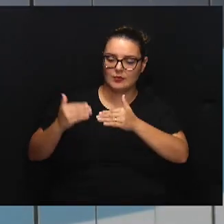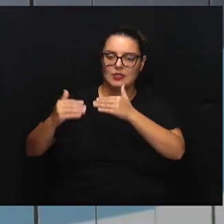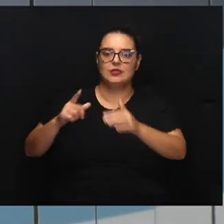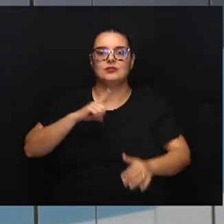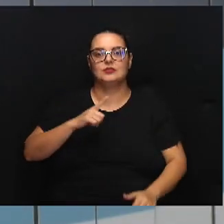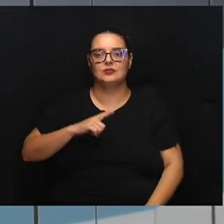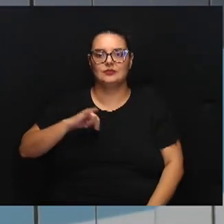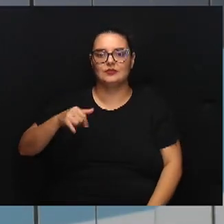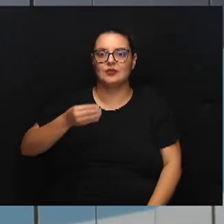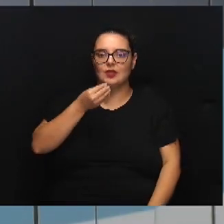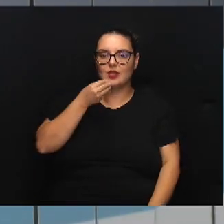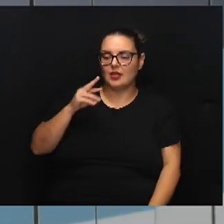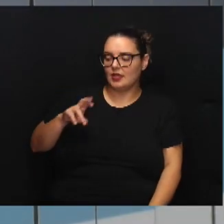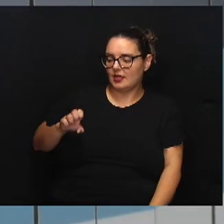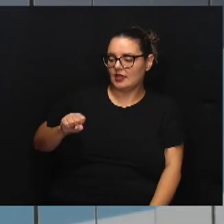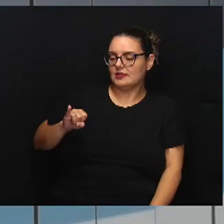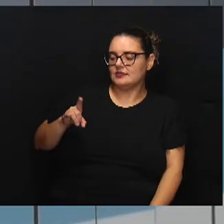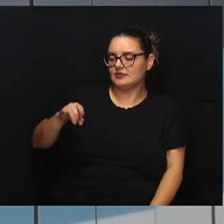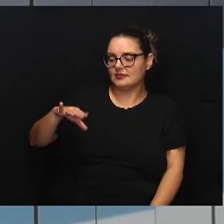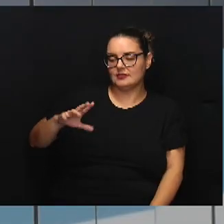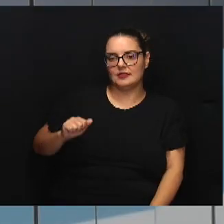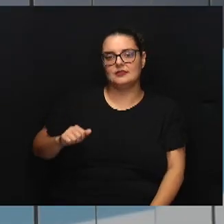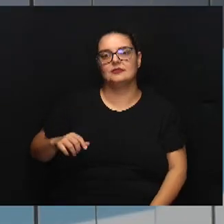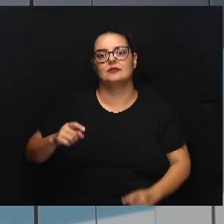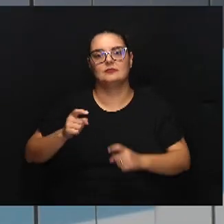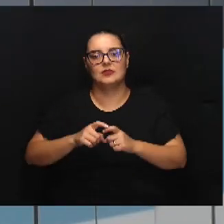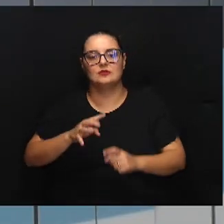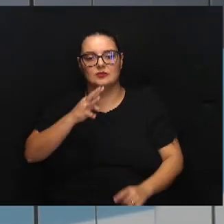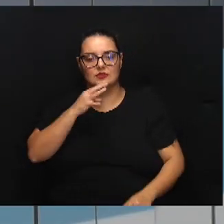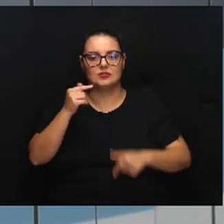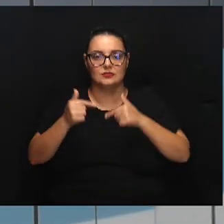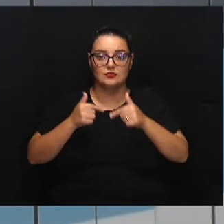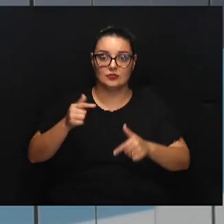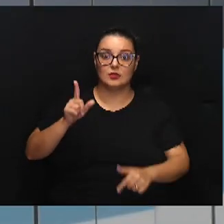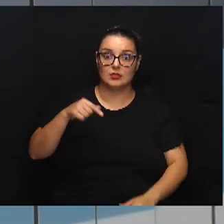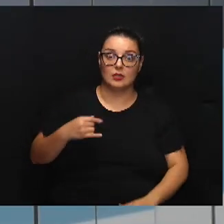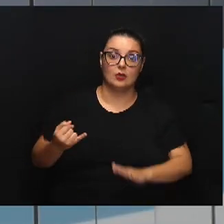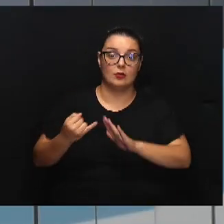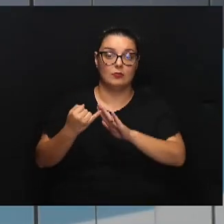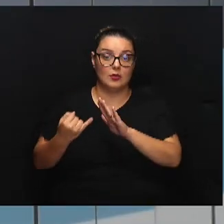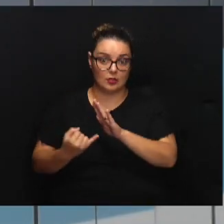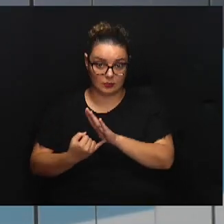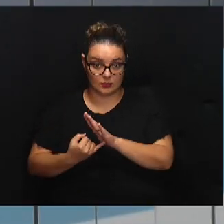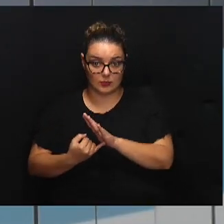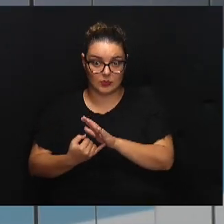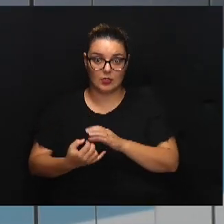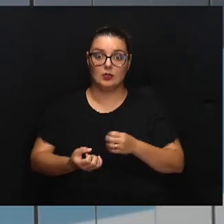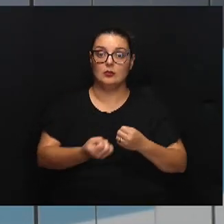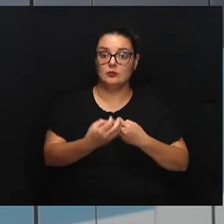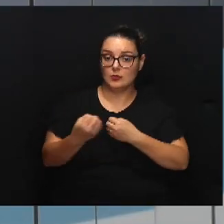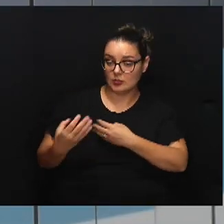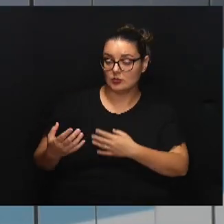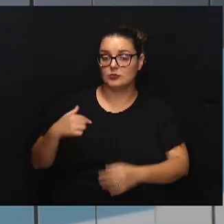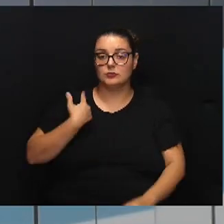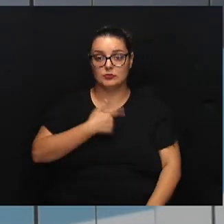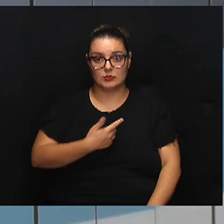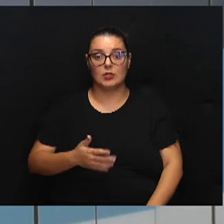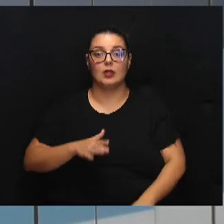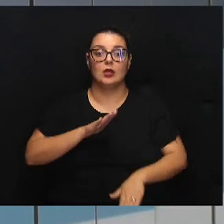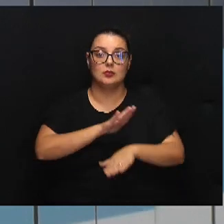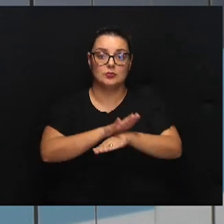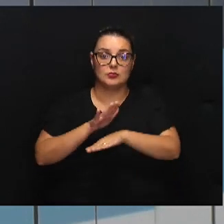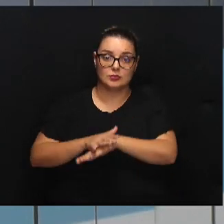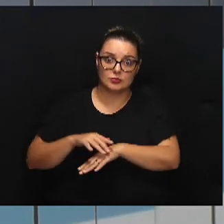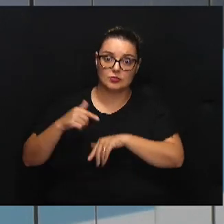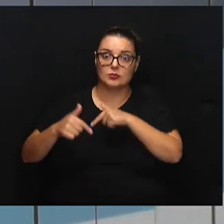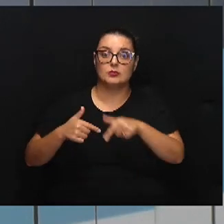na residência médica de conhecer o trabalho. E é uma instituição que tem muito a nos ensinar aqui, a contribuir com o nosso